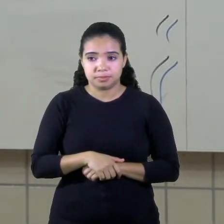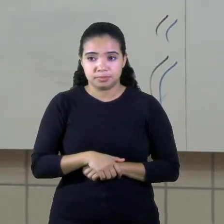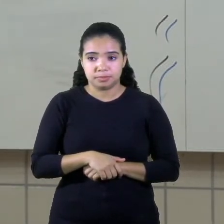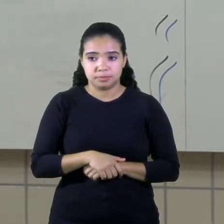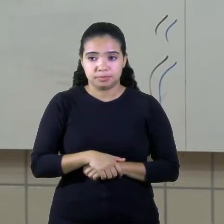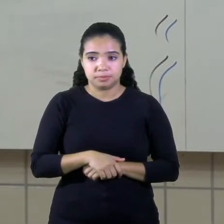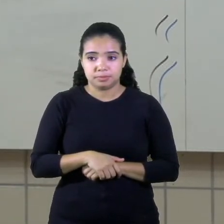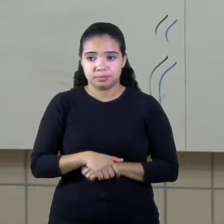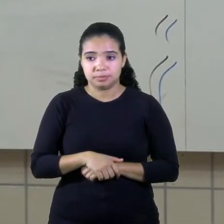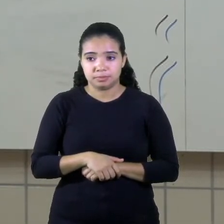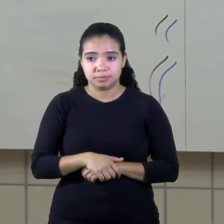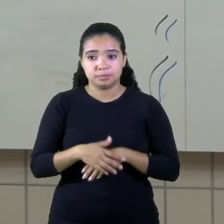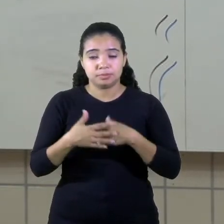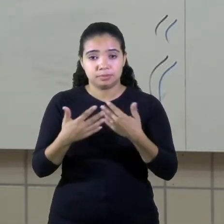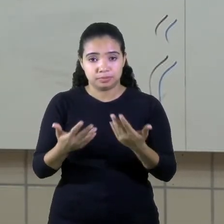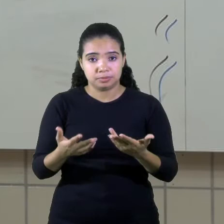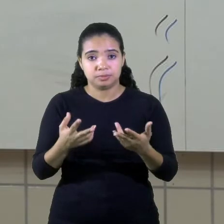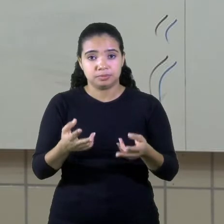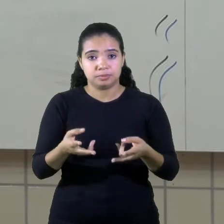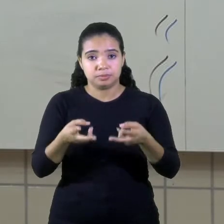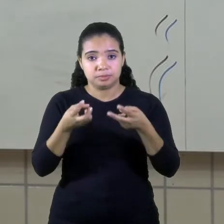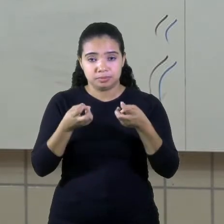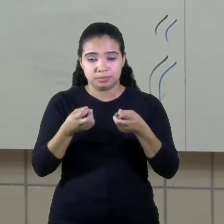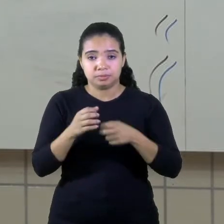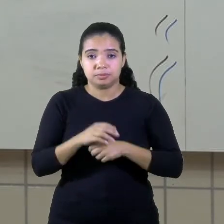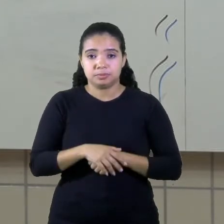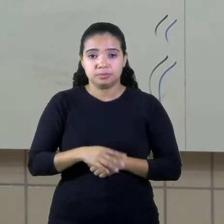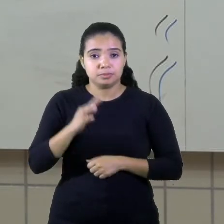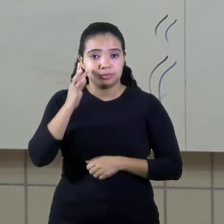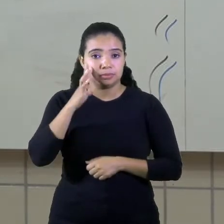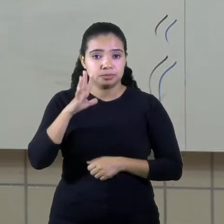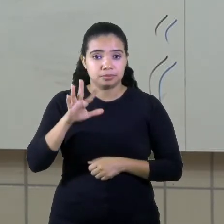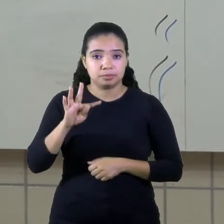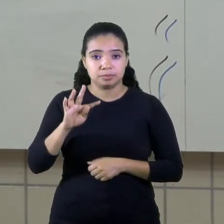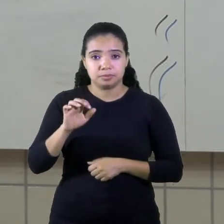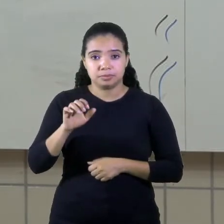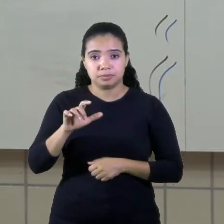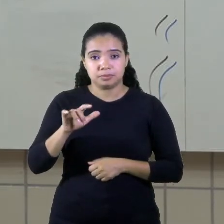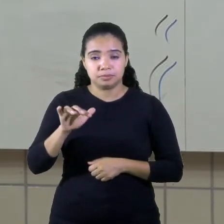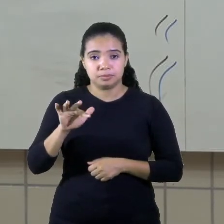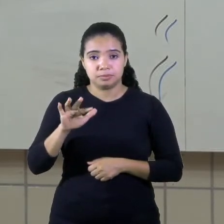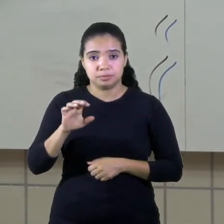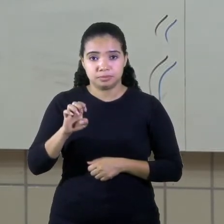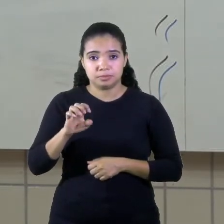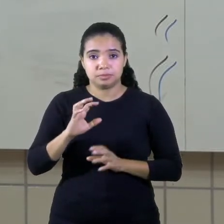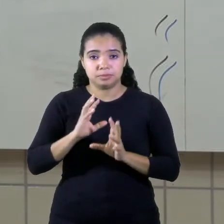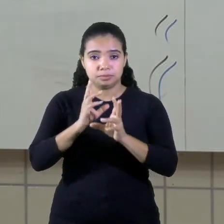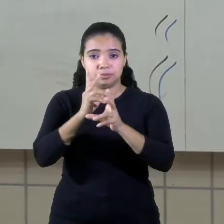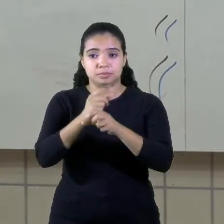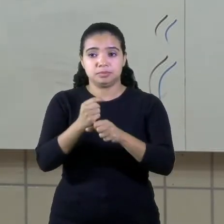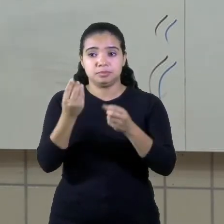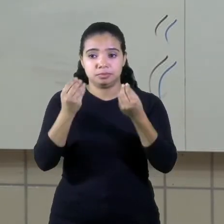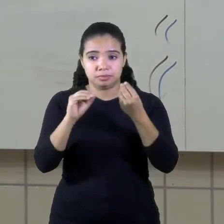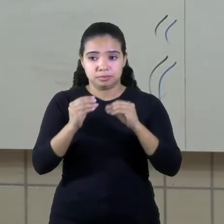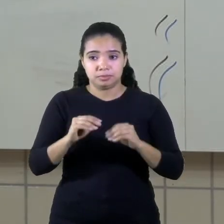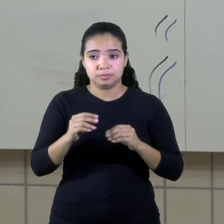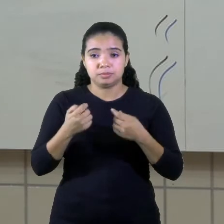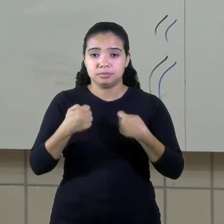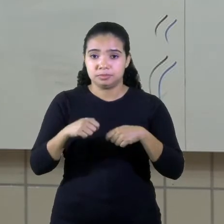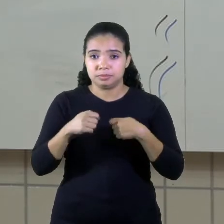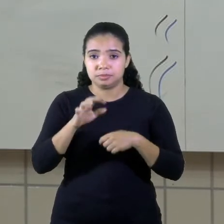A partir desse momento, toda a teoria sobre o teorema de Tales já foi aplicada. O conhecimento matemático que eu preciso